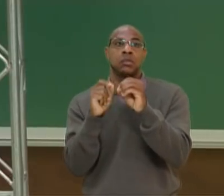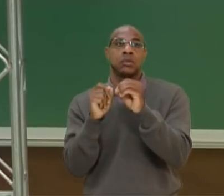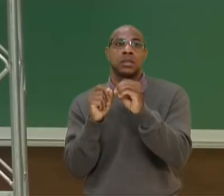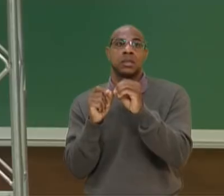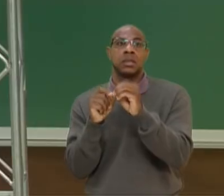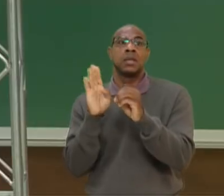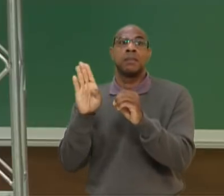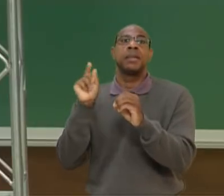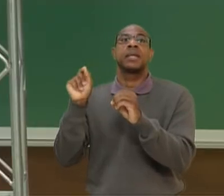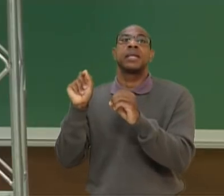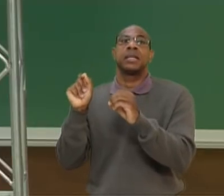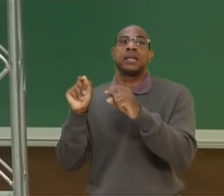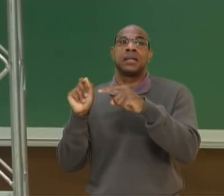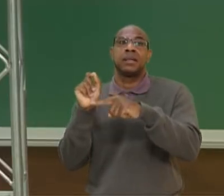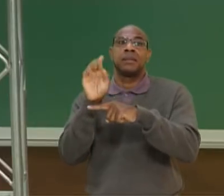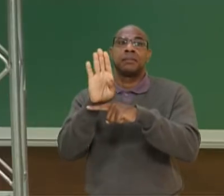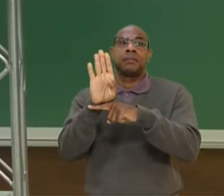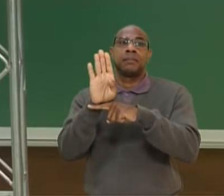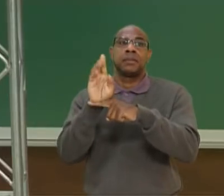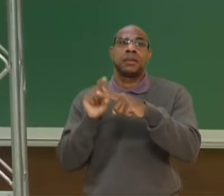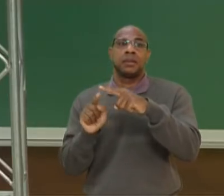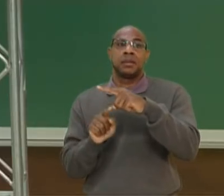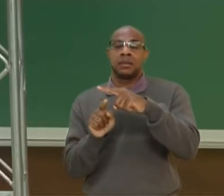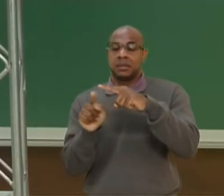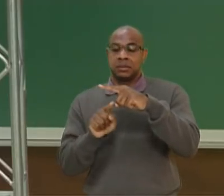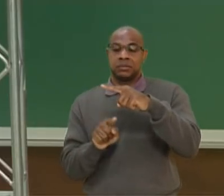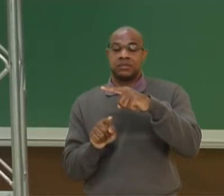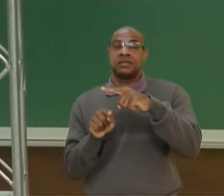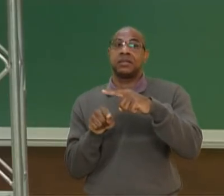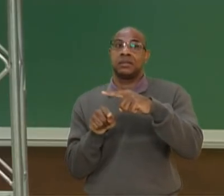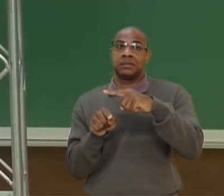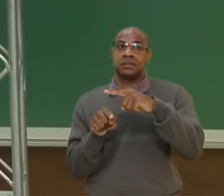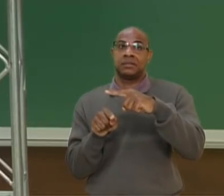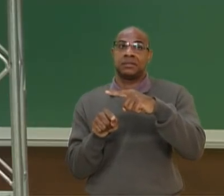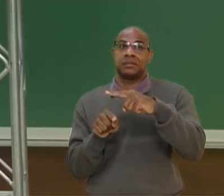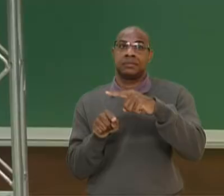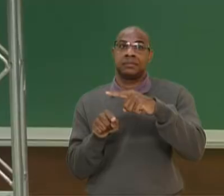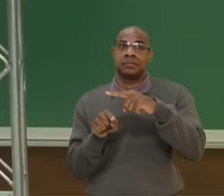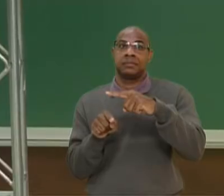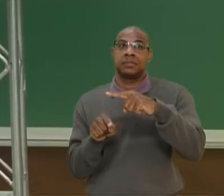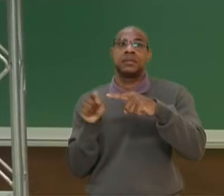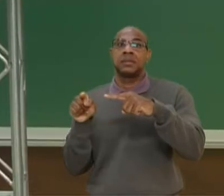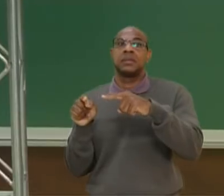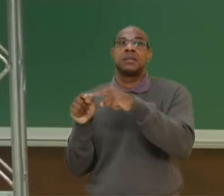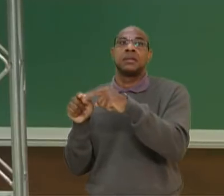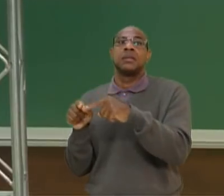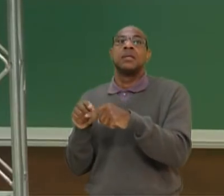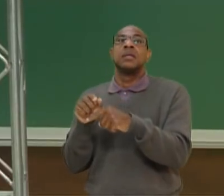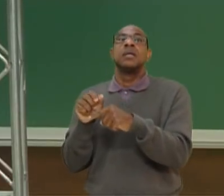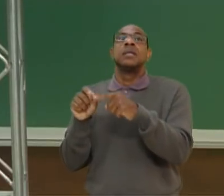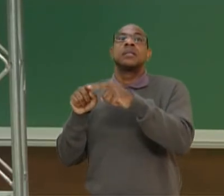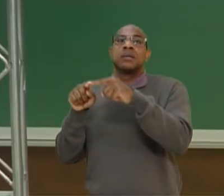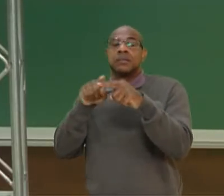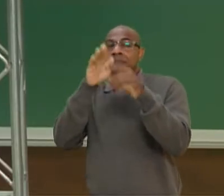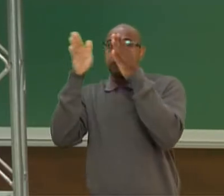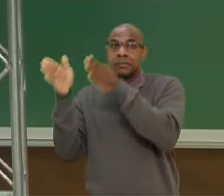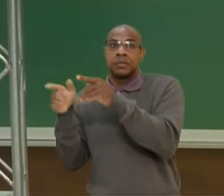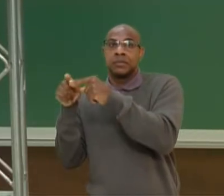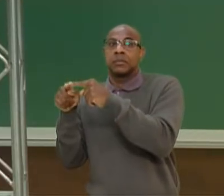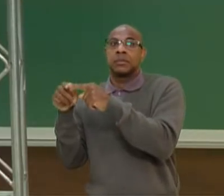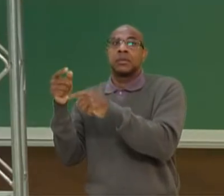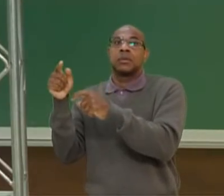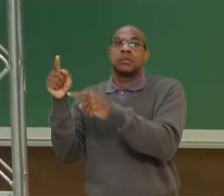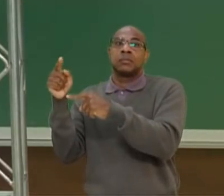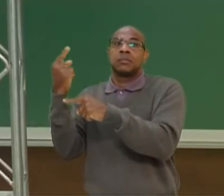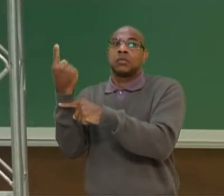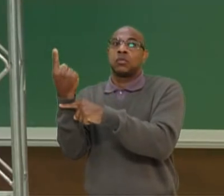1, sobre o Z, que nesse caso, módulo de Z, né? E nesse caso aqui é raiz de 2. 1